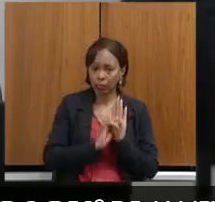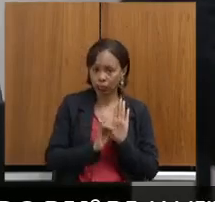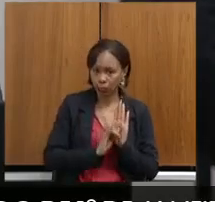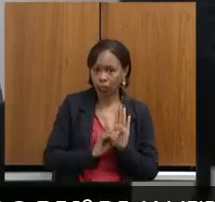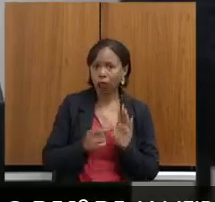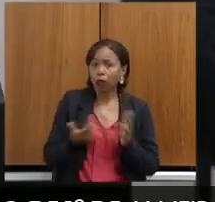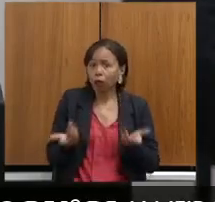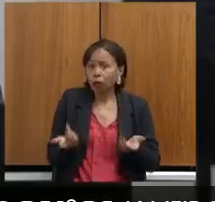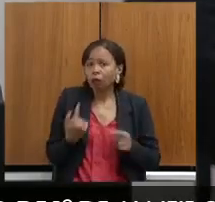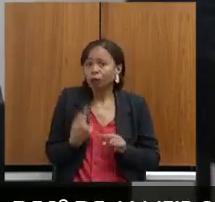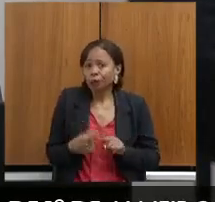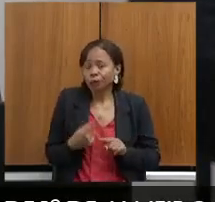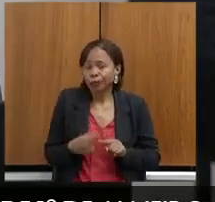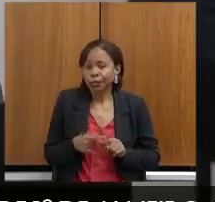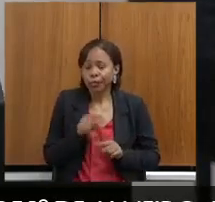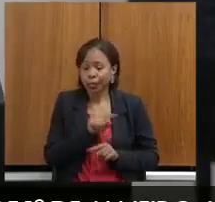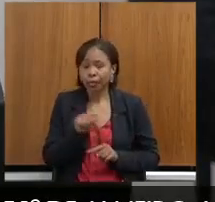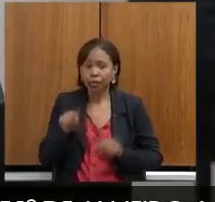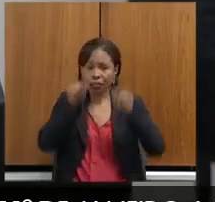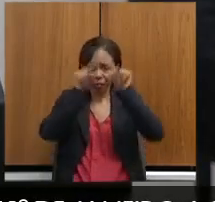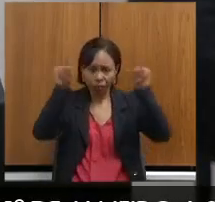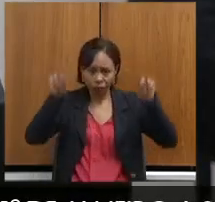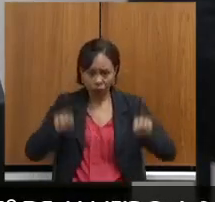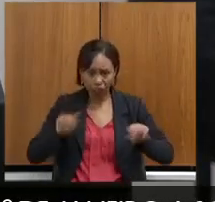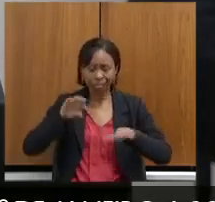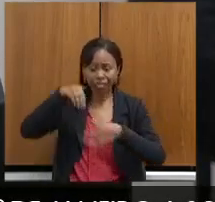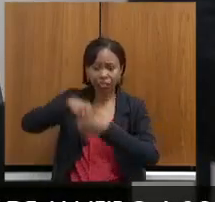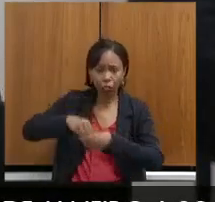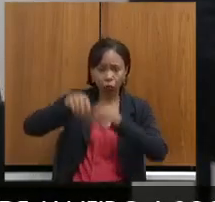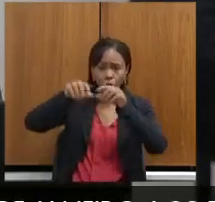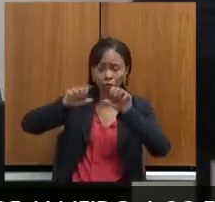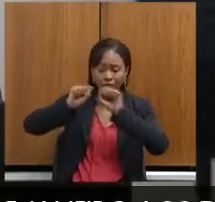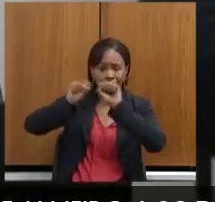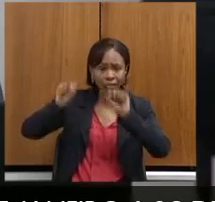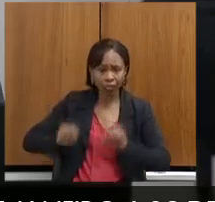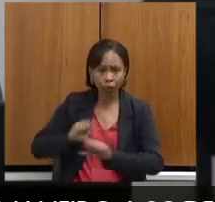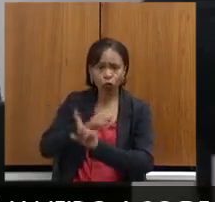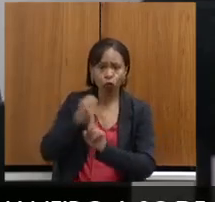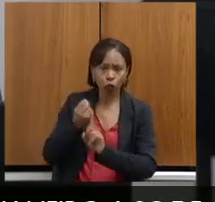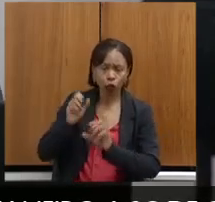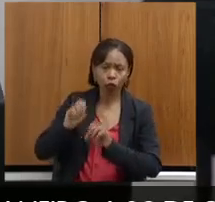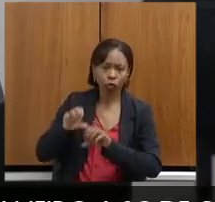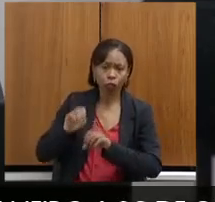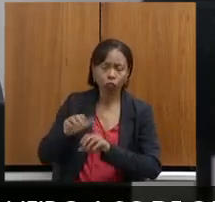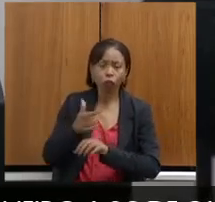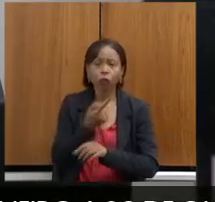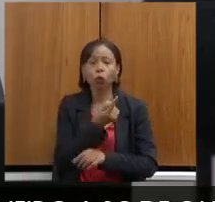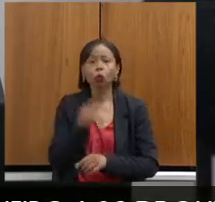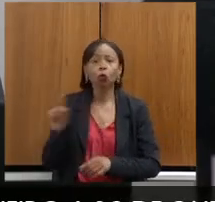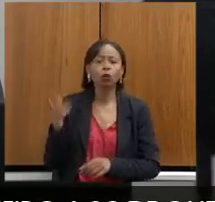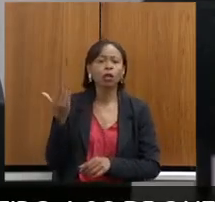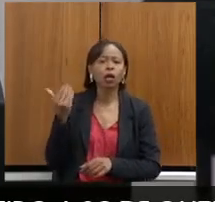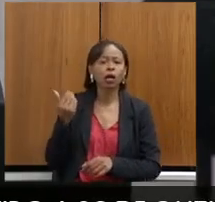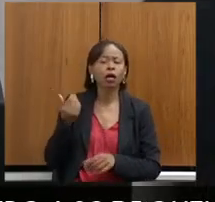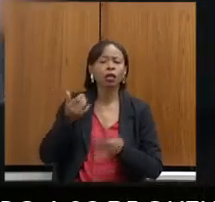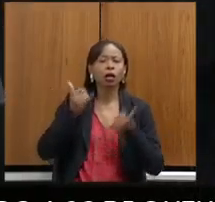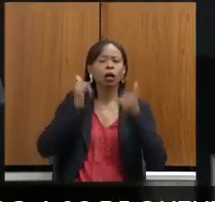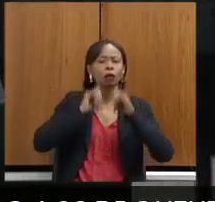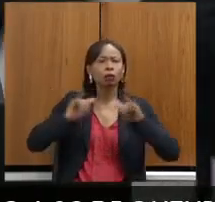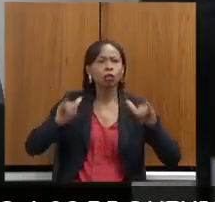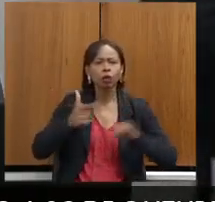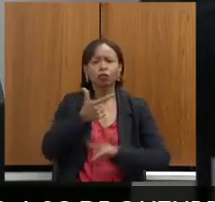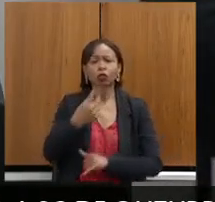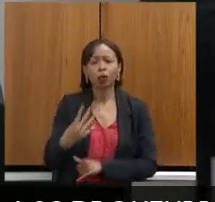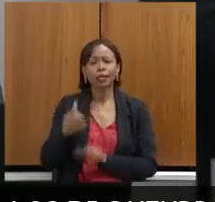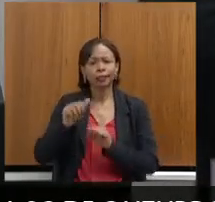a carência de servidores desses cargos nas unidades sistema socioeducativo e de outro a última movimentação serkan ter ocorrido em